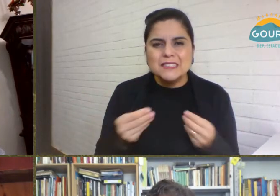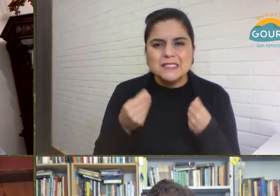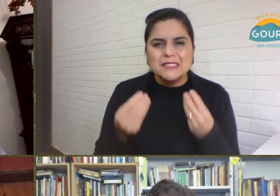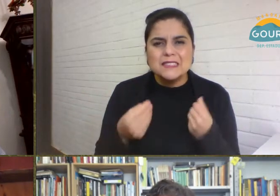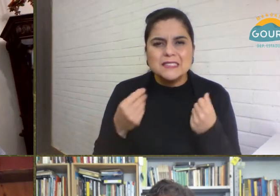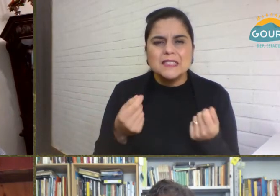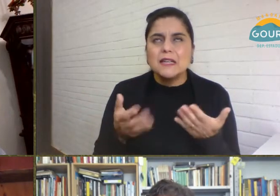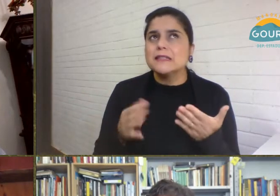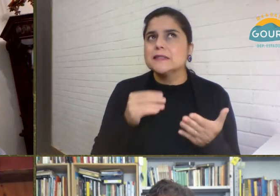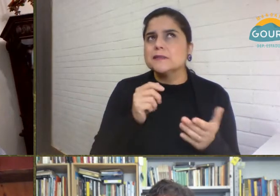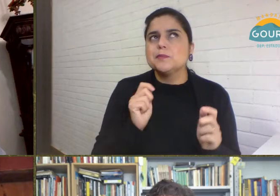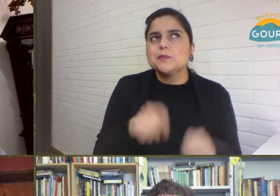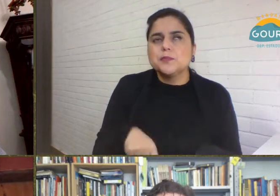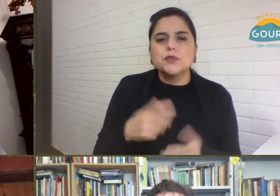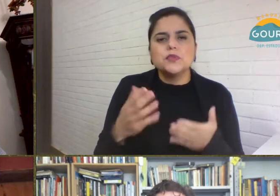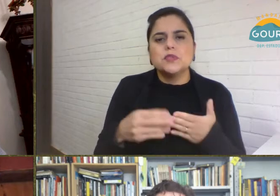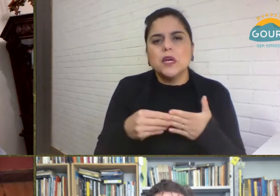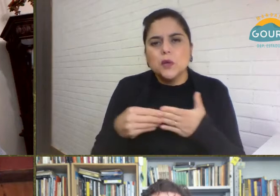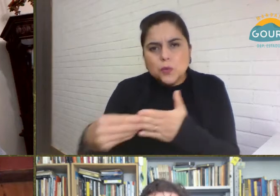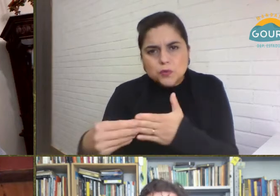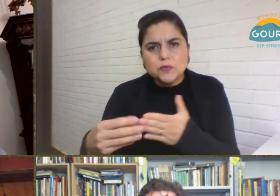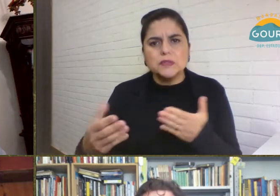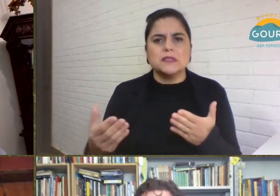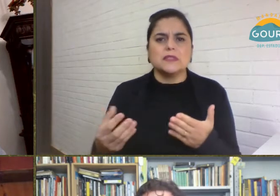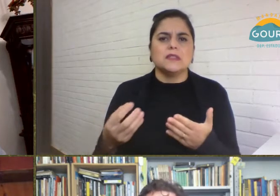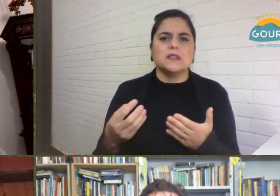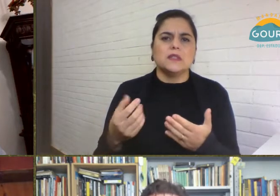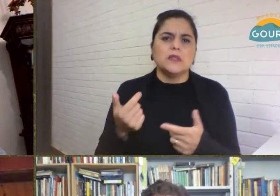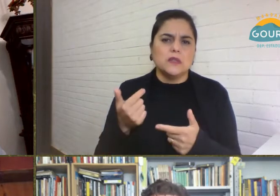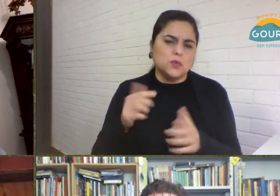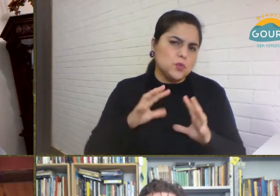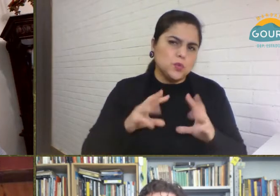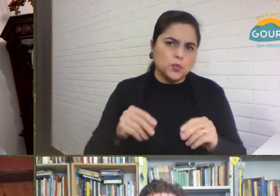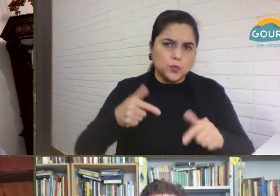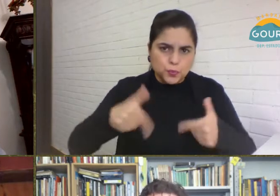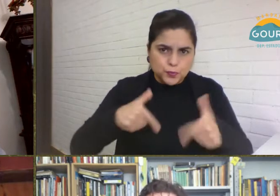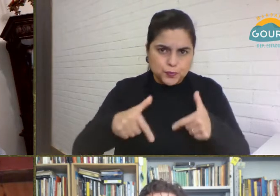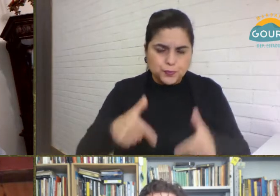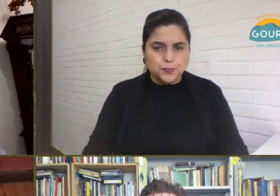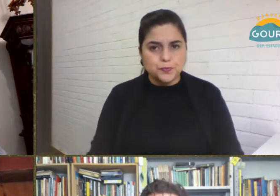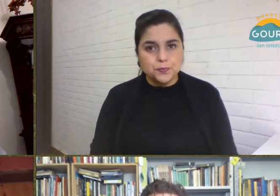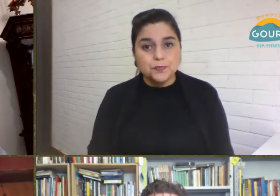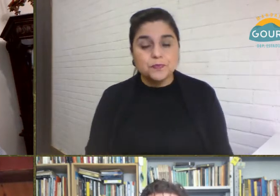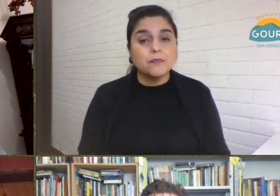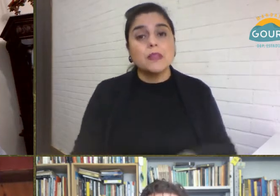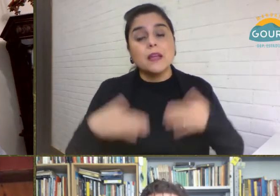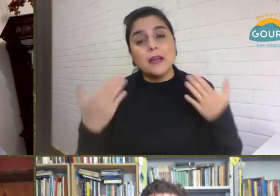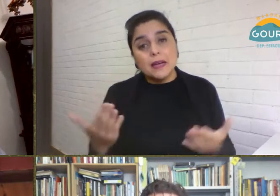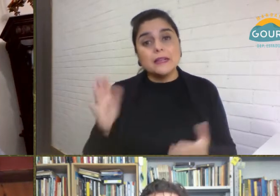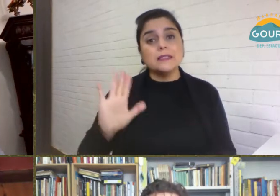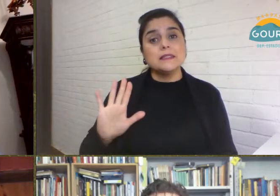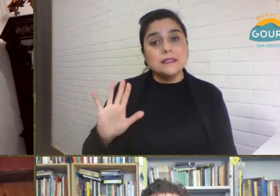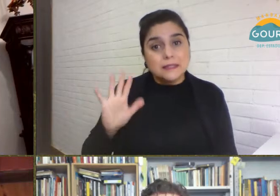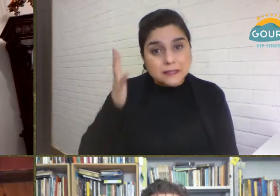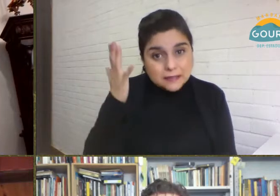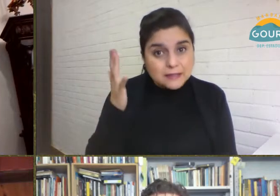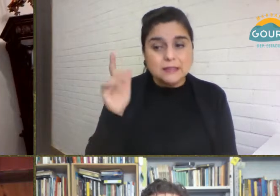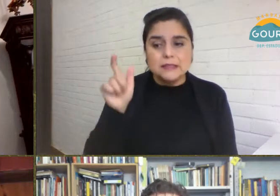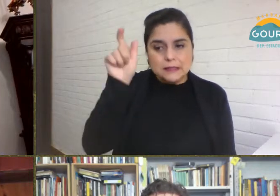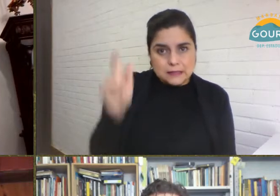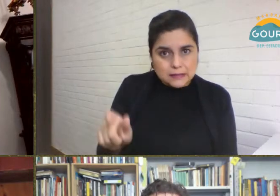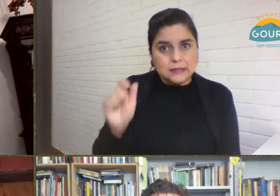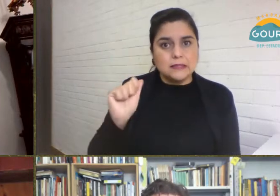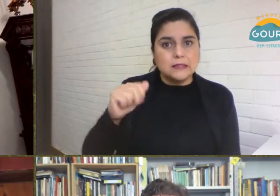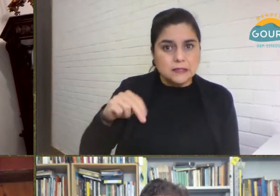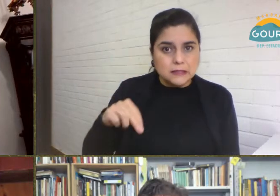conduzir de alguma forma todo este trabalho. E daí que António Guterres convidou